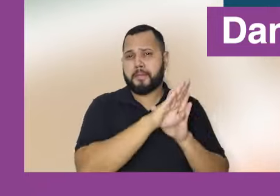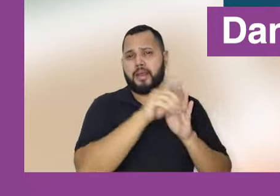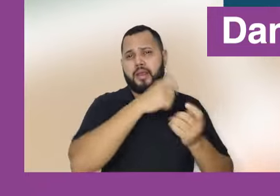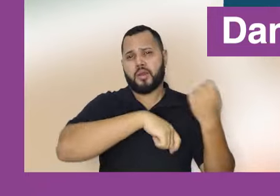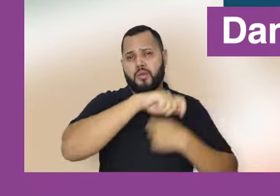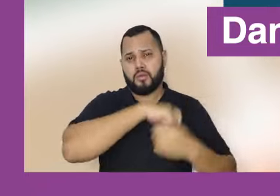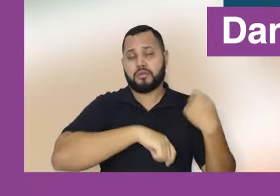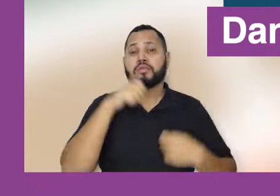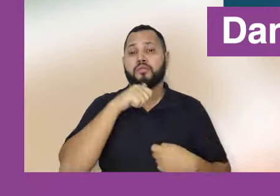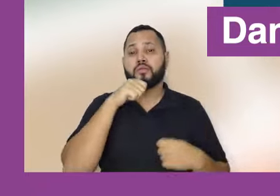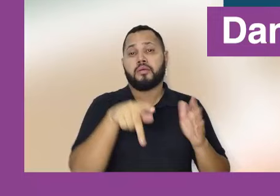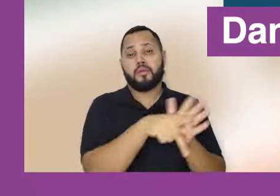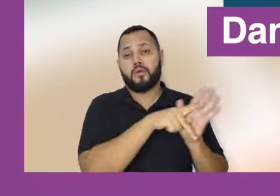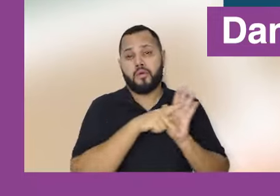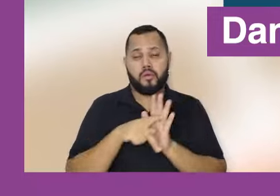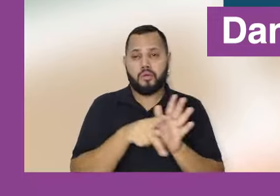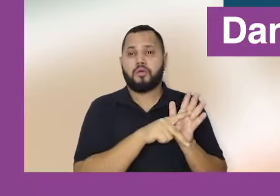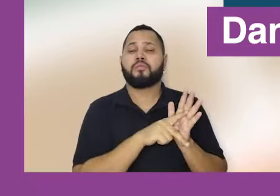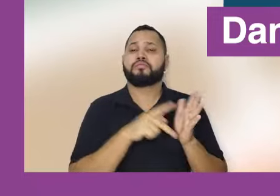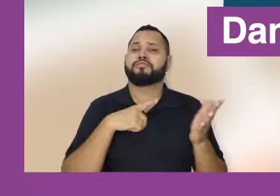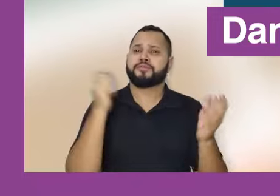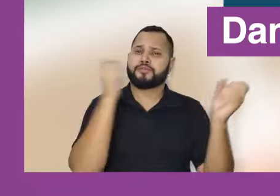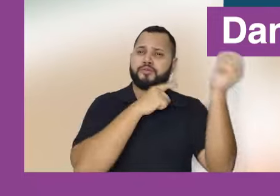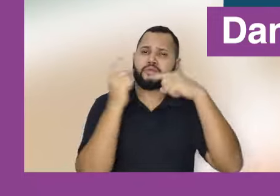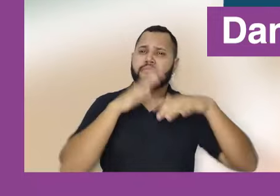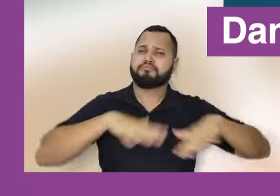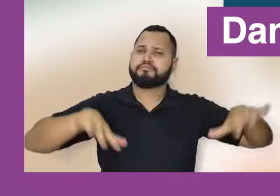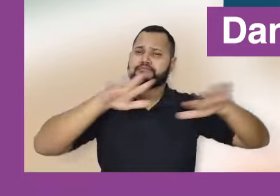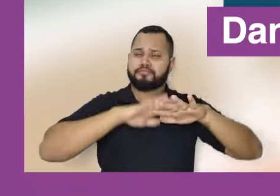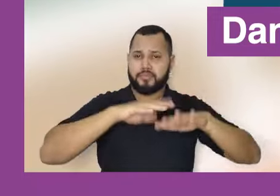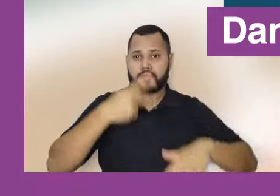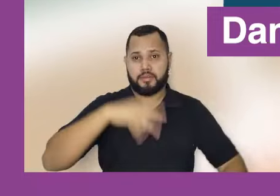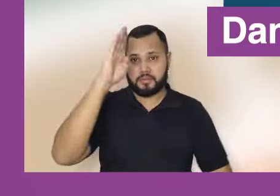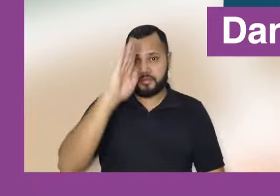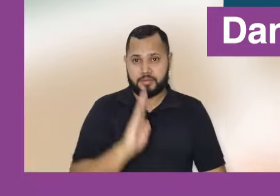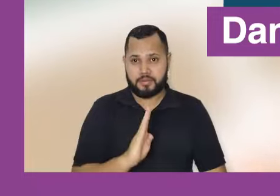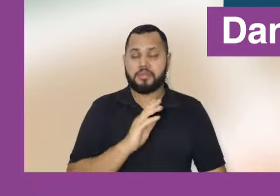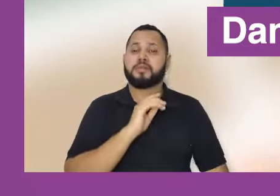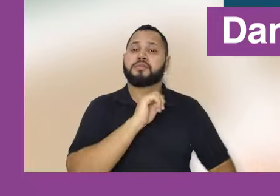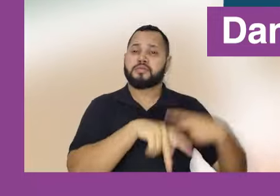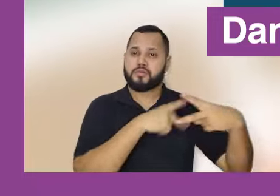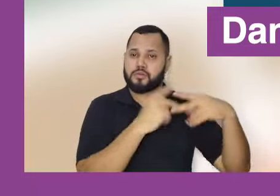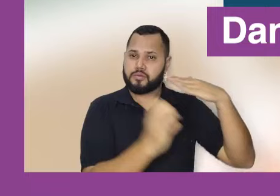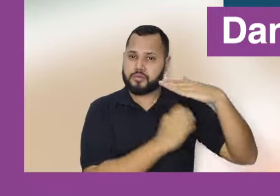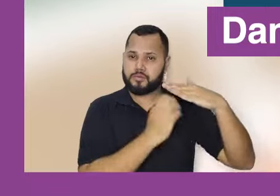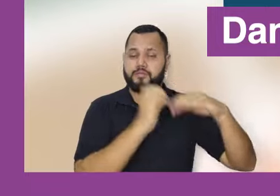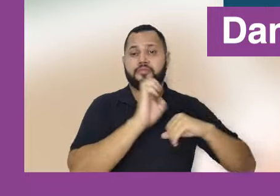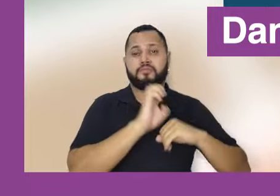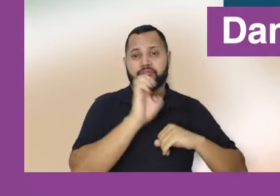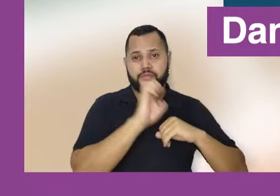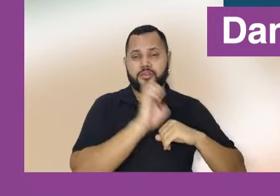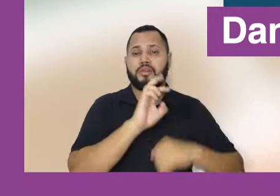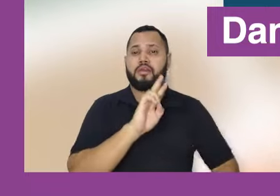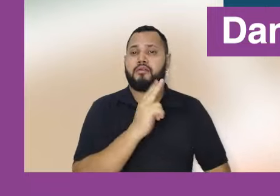de mulheres em vulnerabilidade abrangendo todo o território nacional é administradora de empresas especialista em gestão de